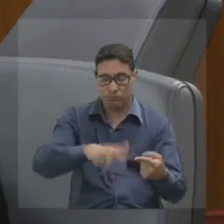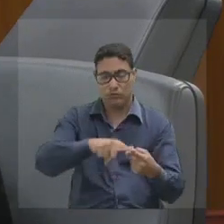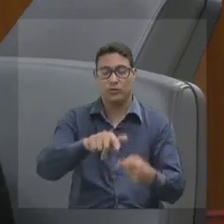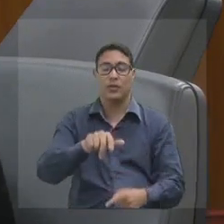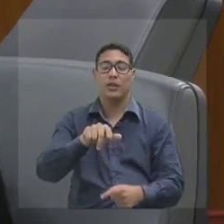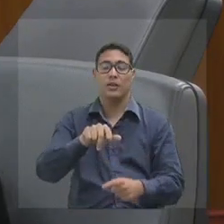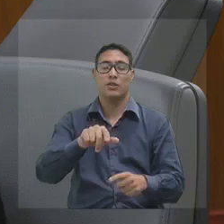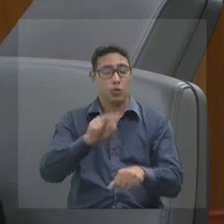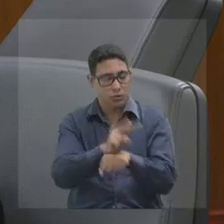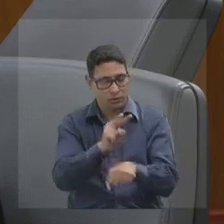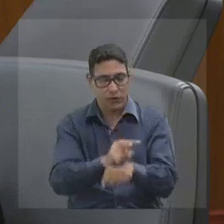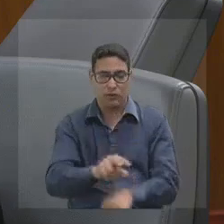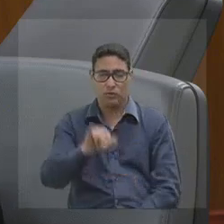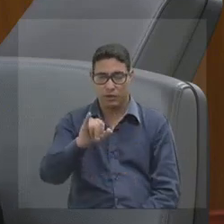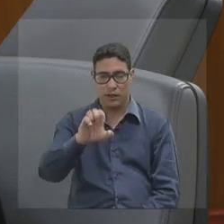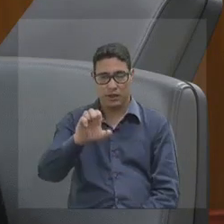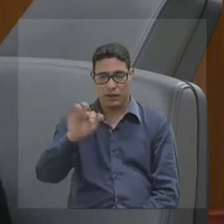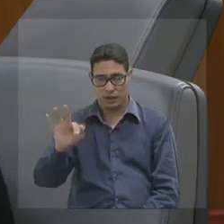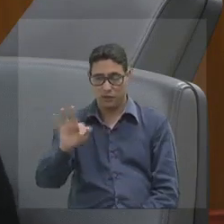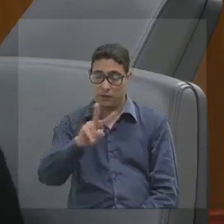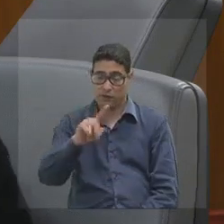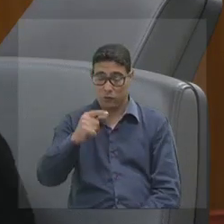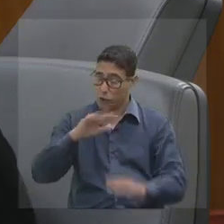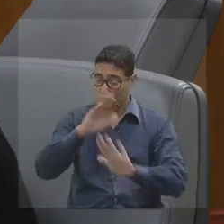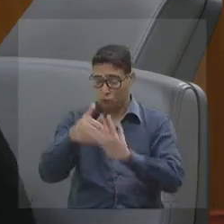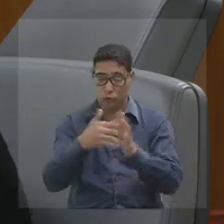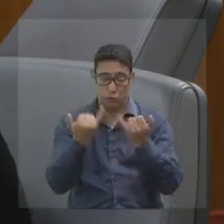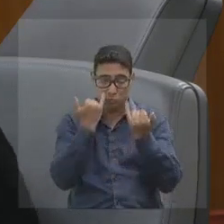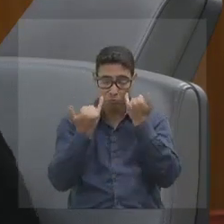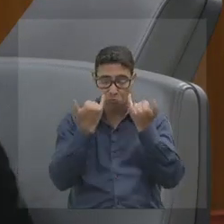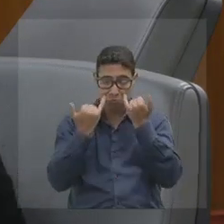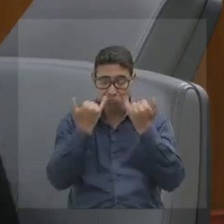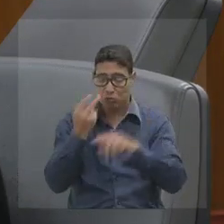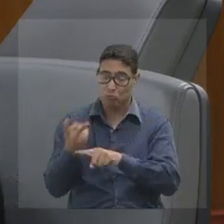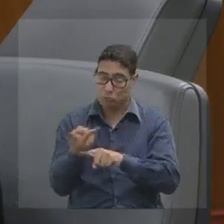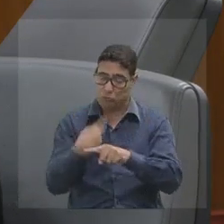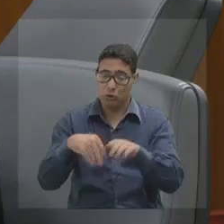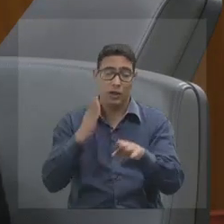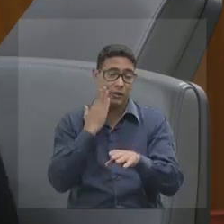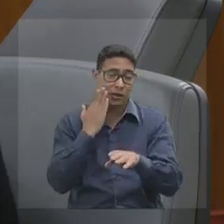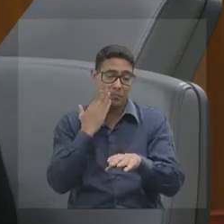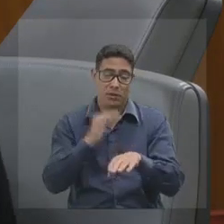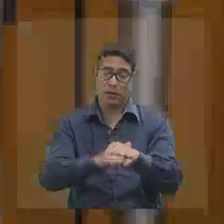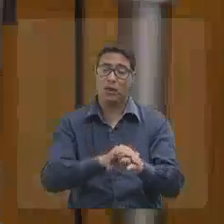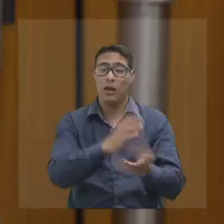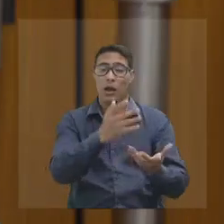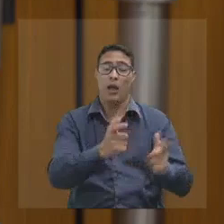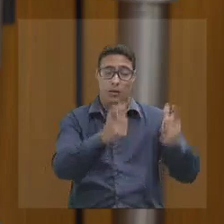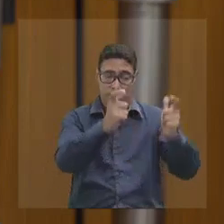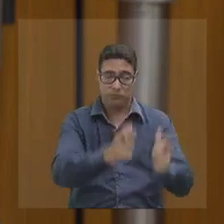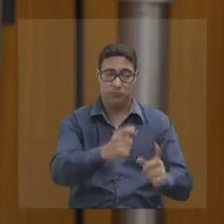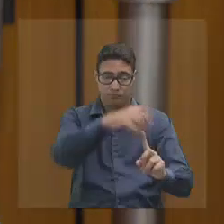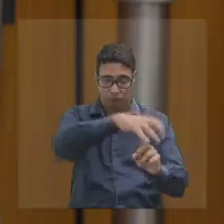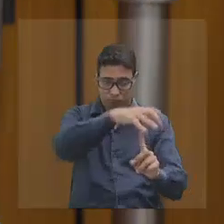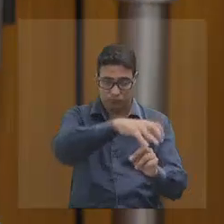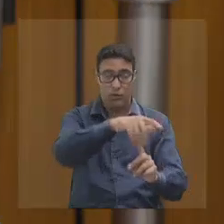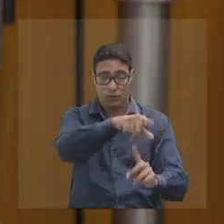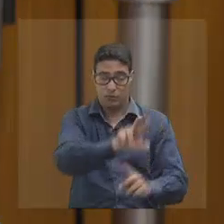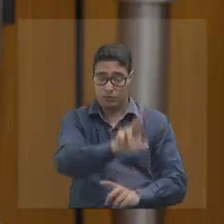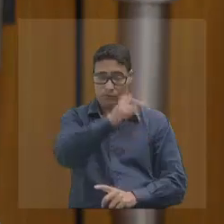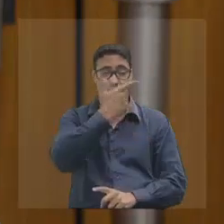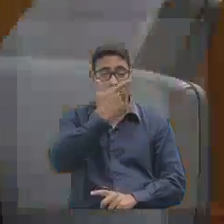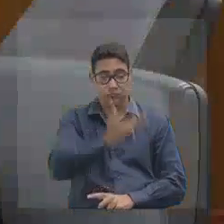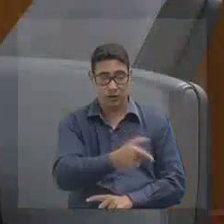e eu vou também levantar todas essas informações em relação à aldeia que você menciona e